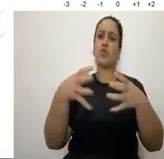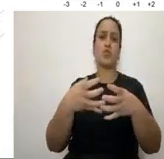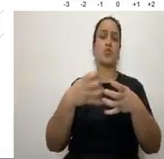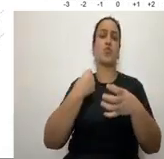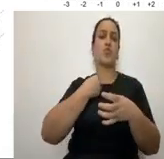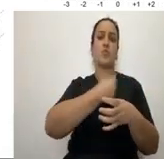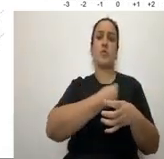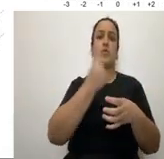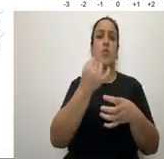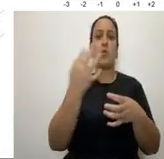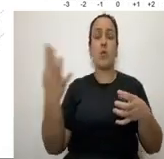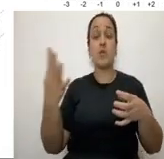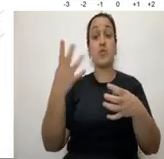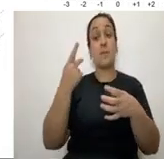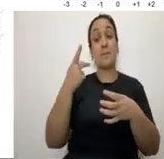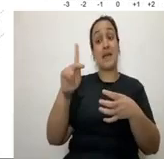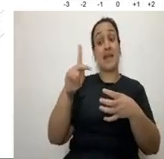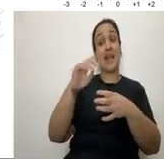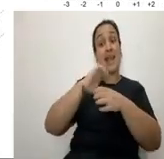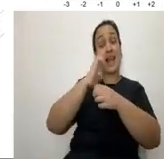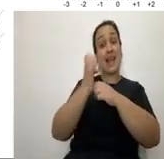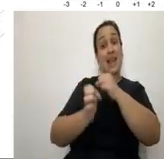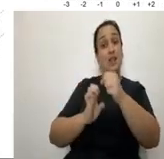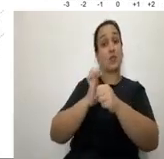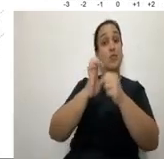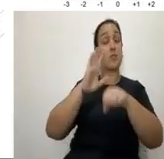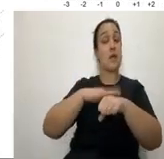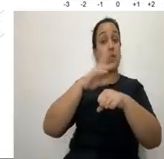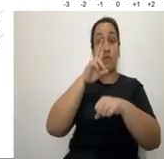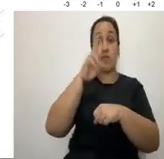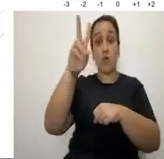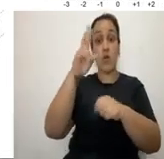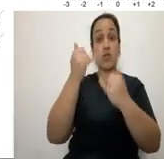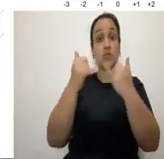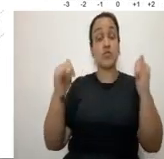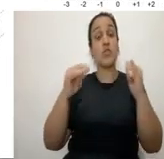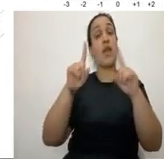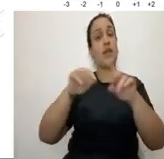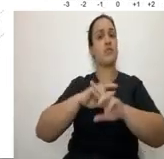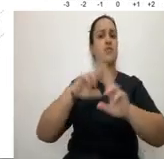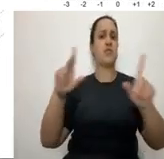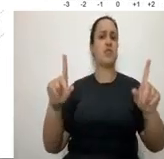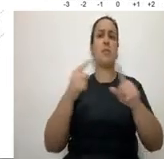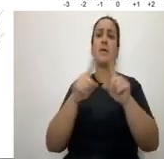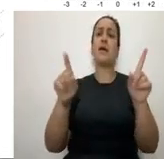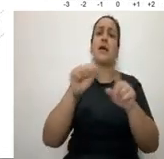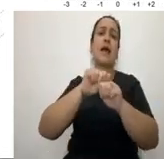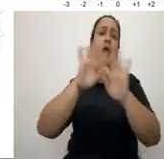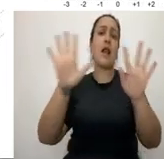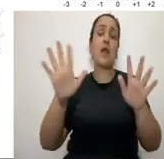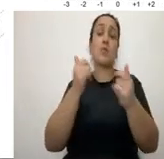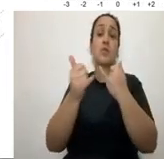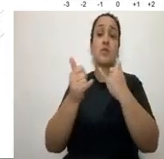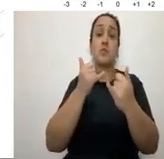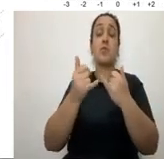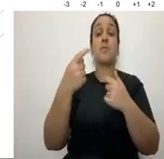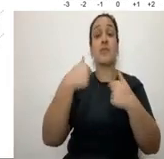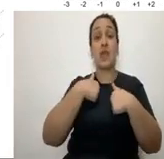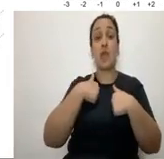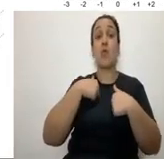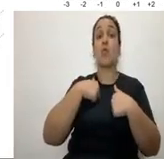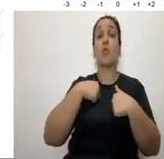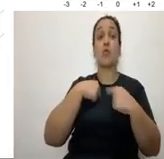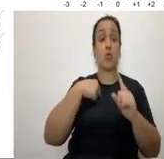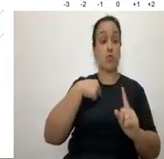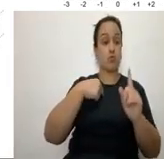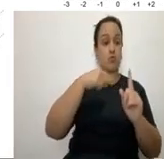neutros, obviamente o conjunto dos 4 números quânticos para o elétron mais energético vai ser diferente. Agora, é claro,